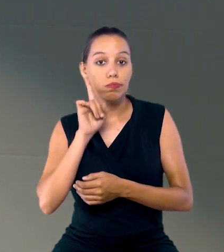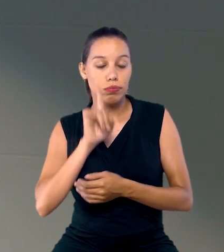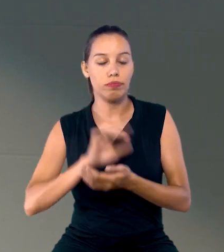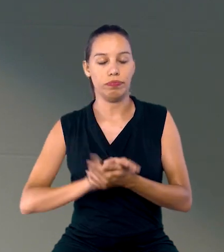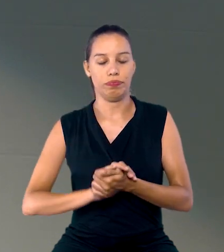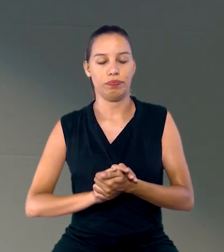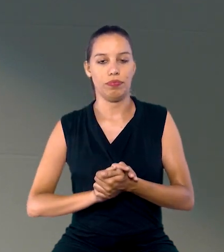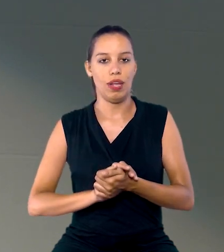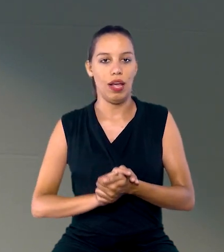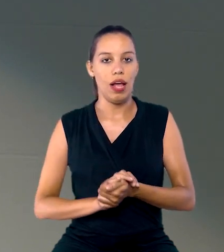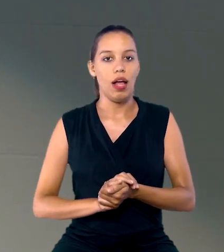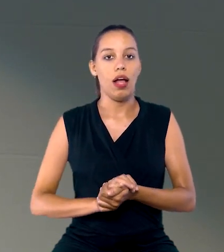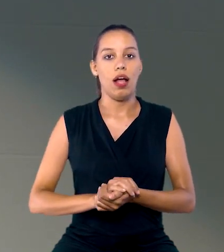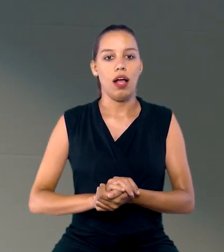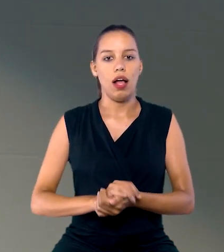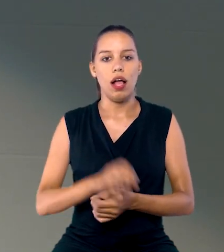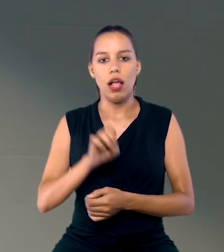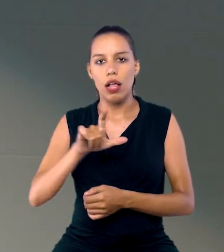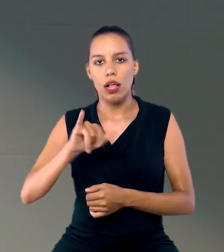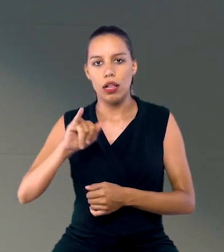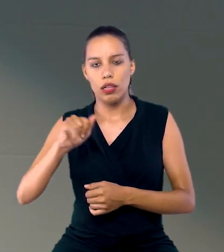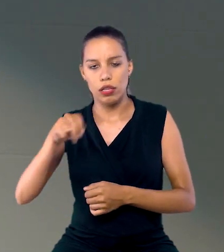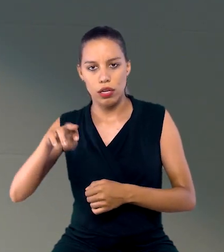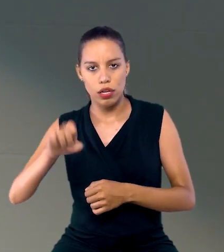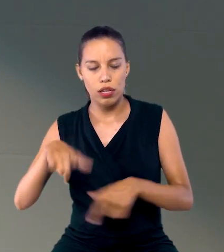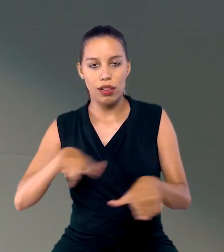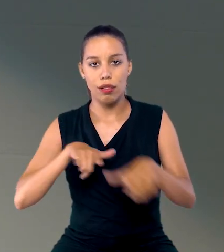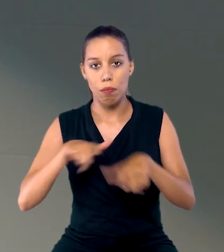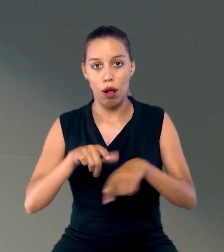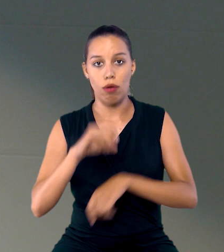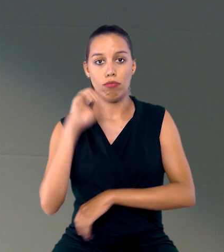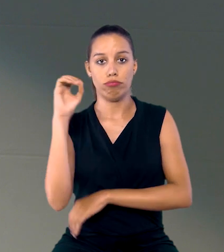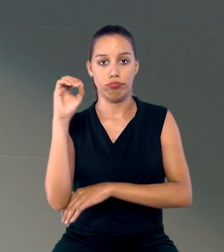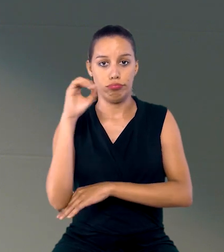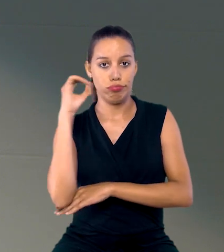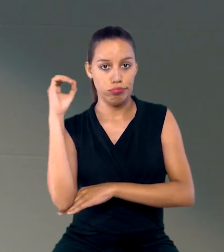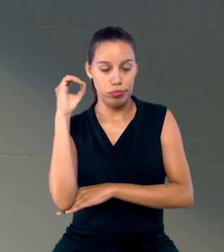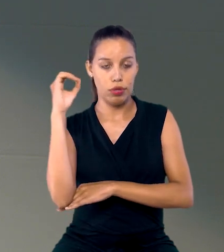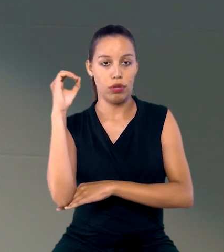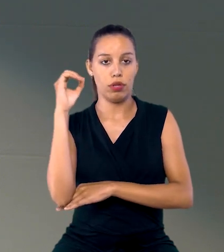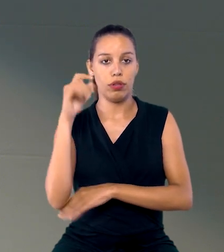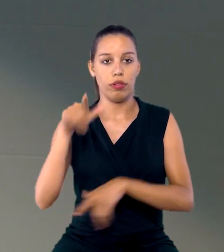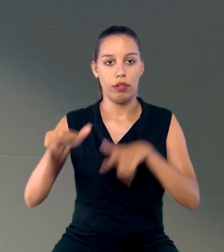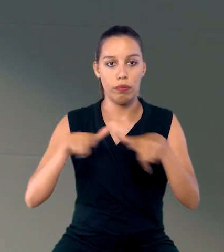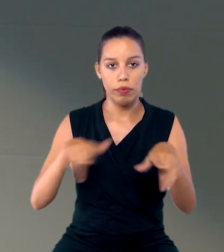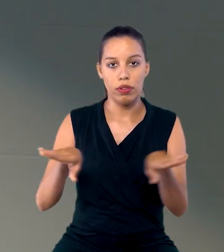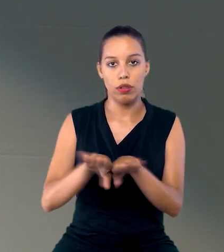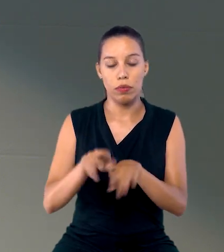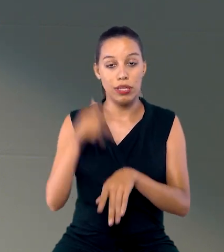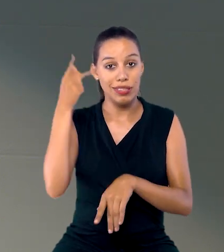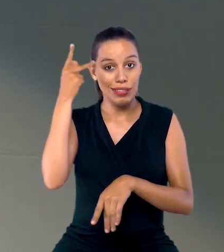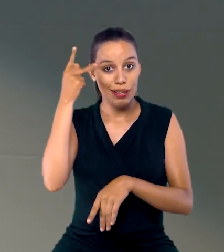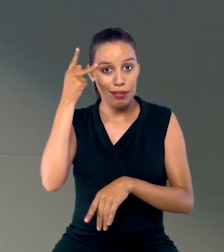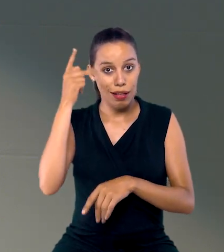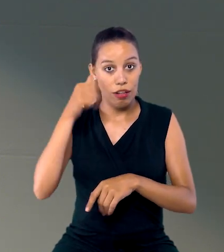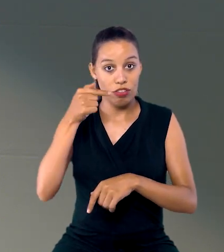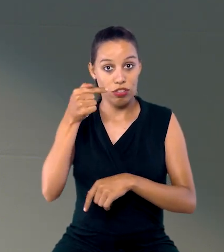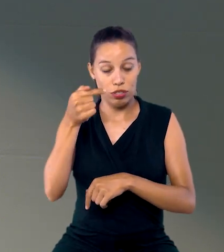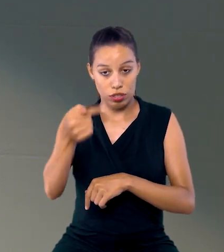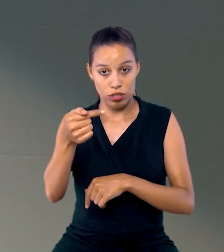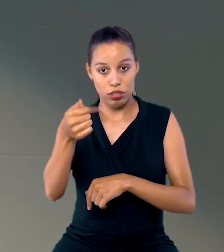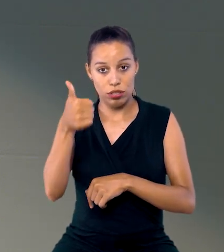Amazônia há quase 25, Eliane Brum trabalhou em Porto Alegre nos primeiros 11 anos da carreira e em São Paulo nos 17